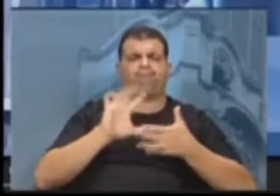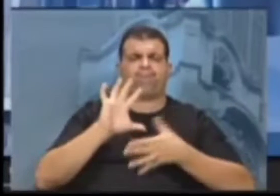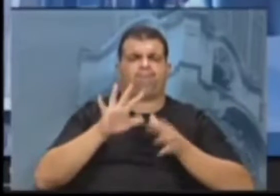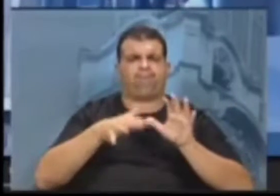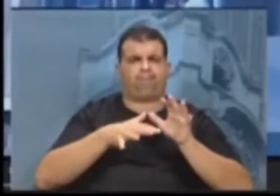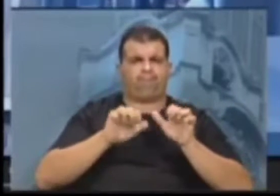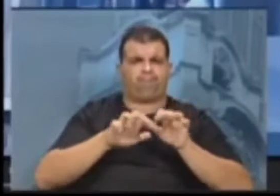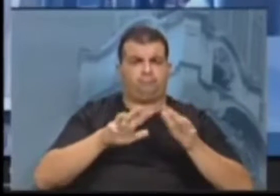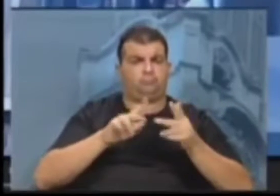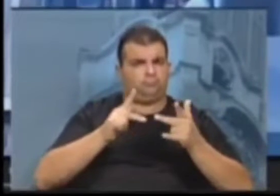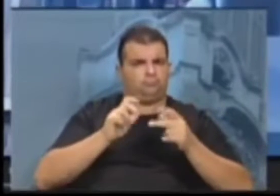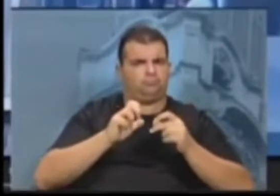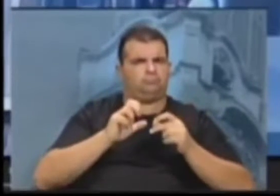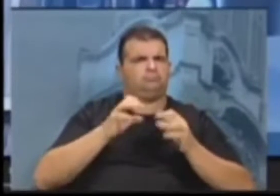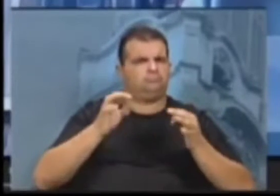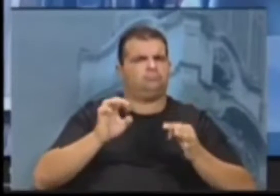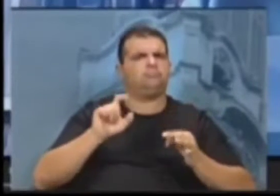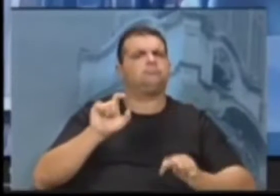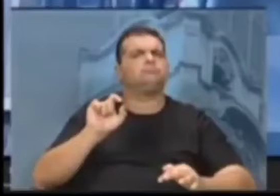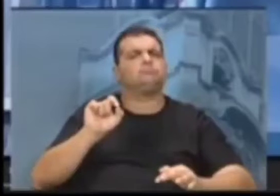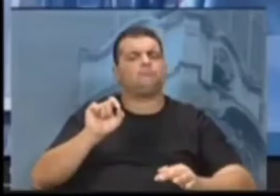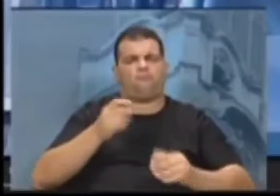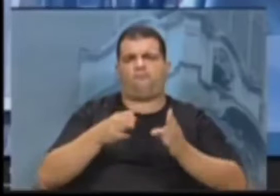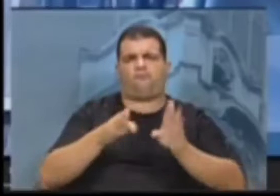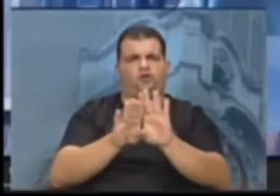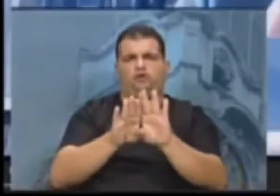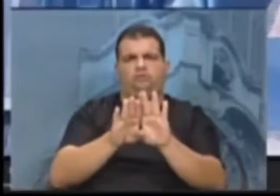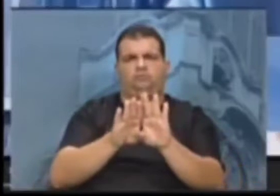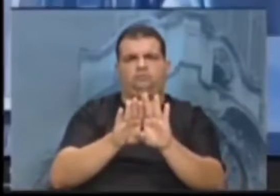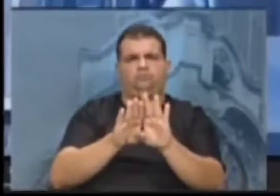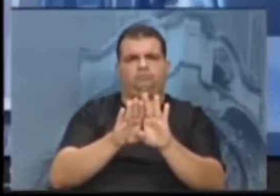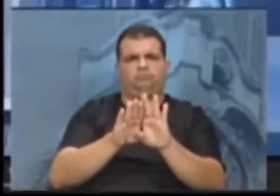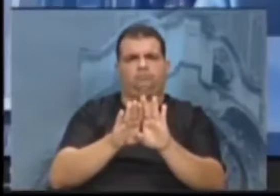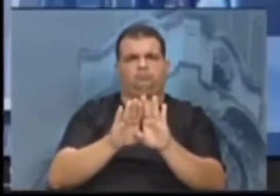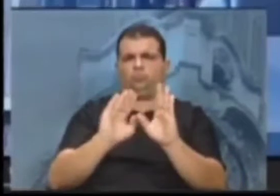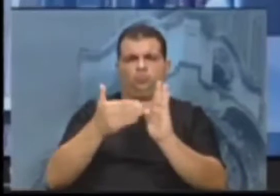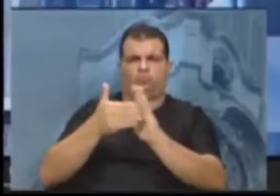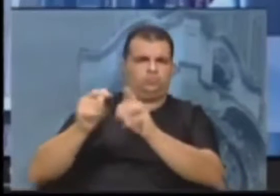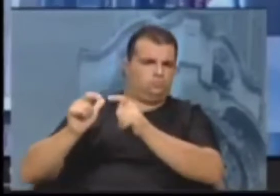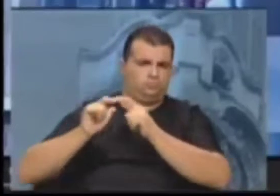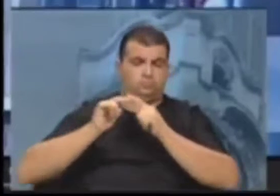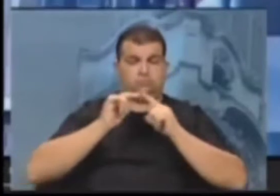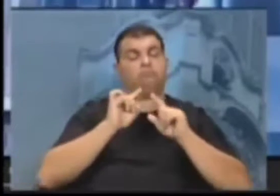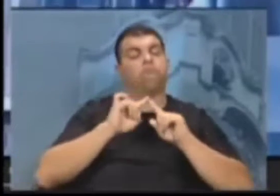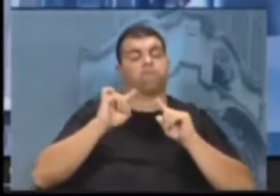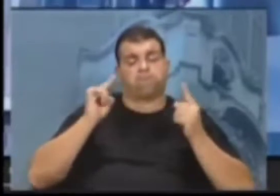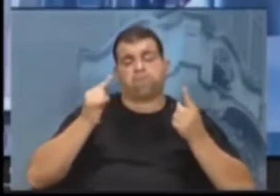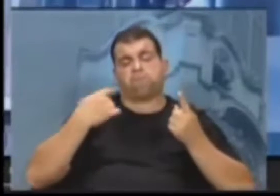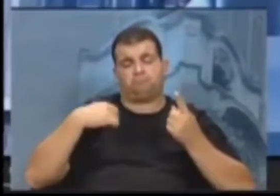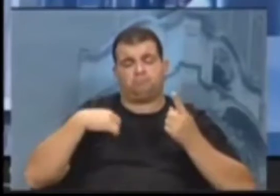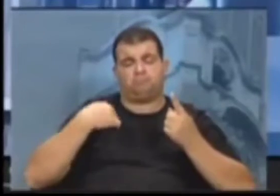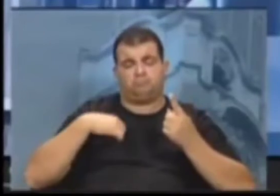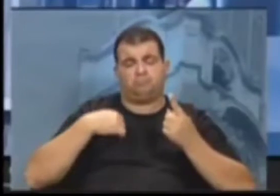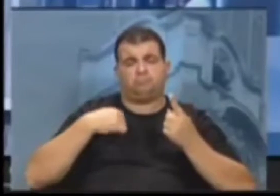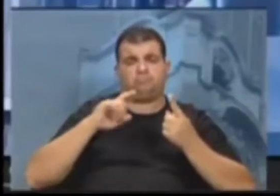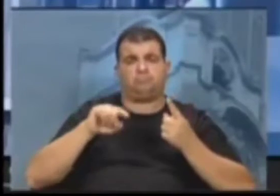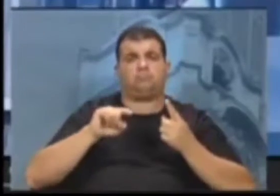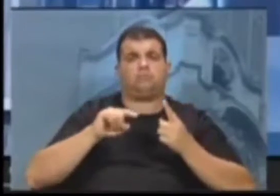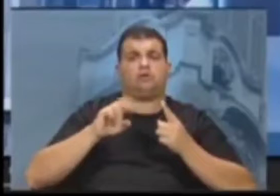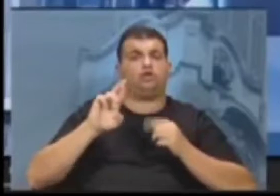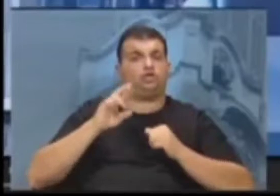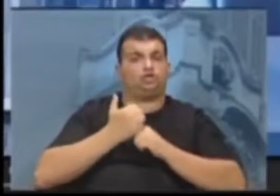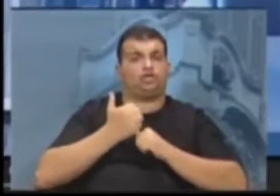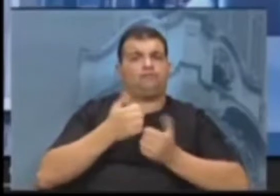correto teria sido, então, nós fecharmos tudo. Mas para isso a gente precisaria também, ter um